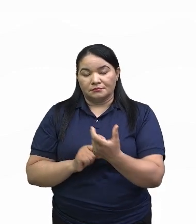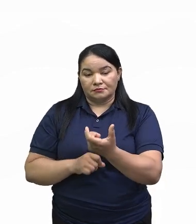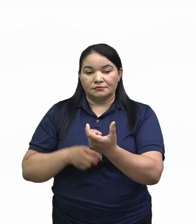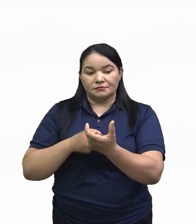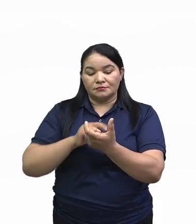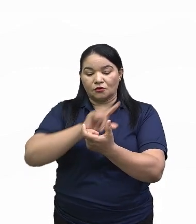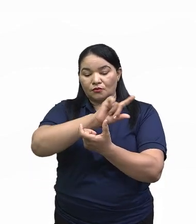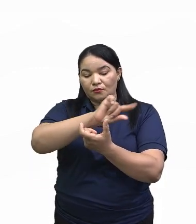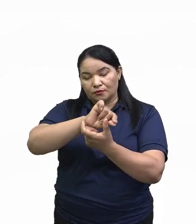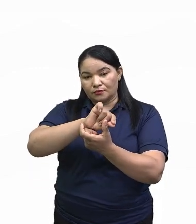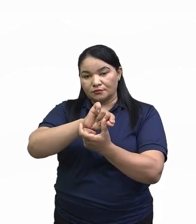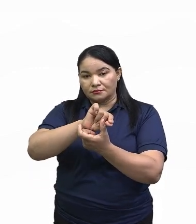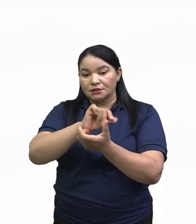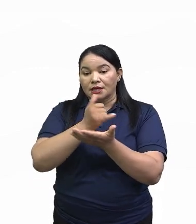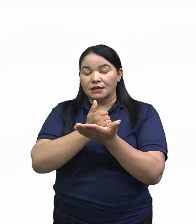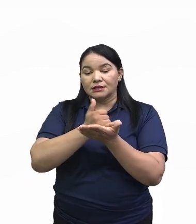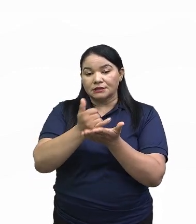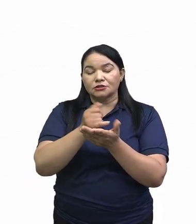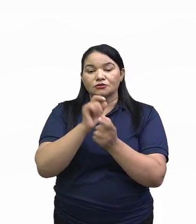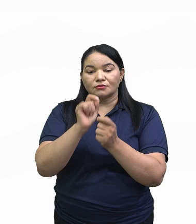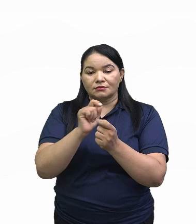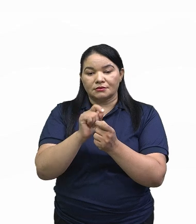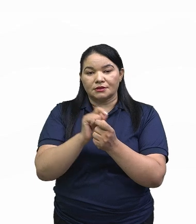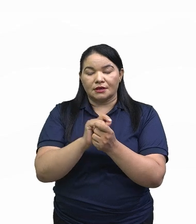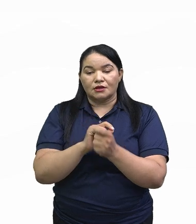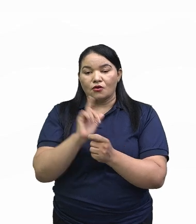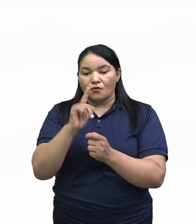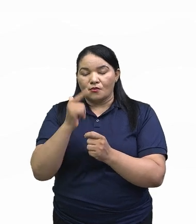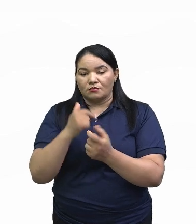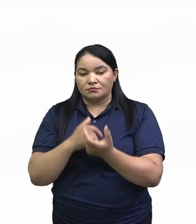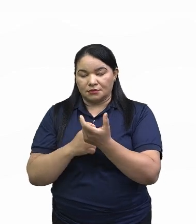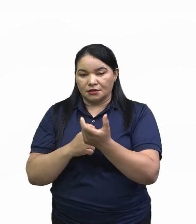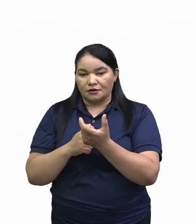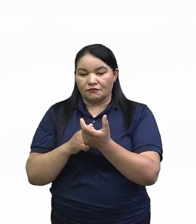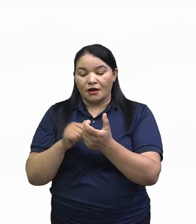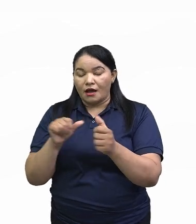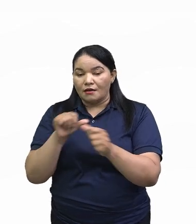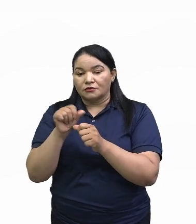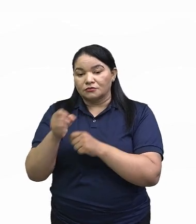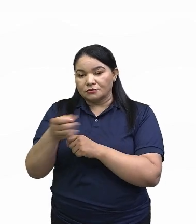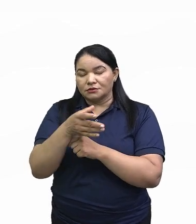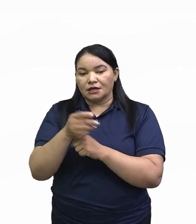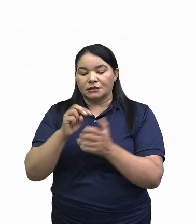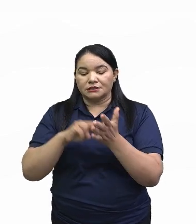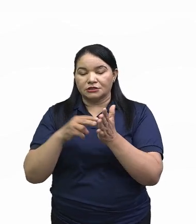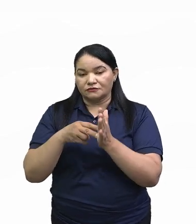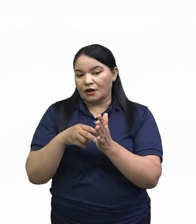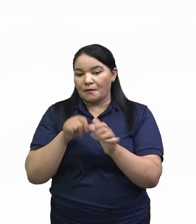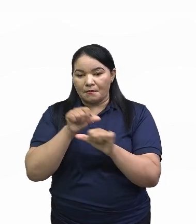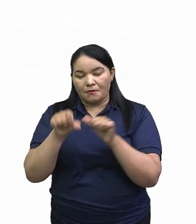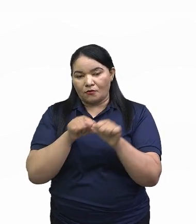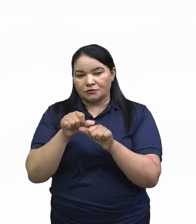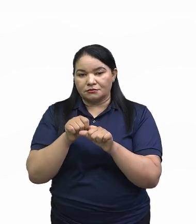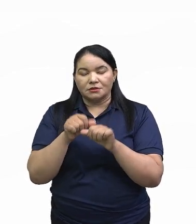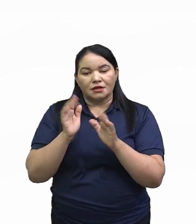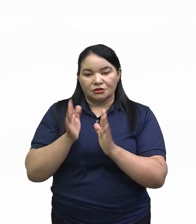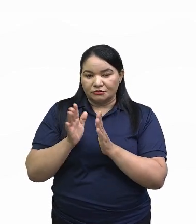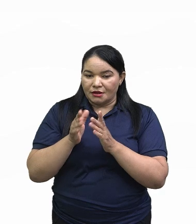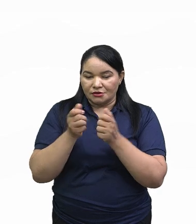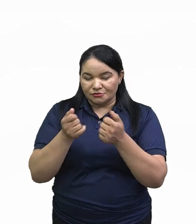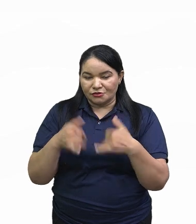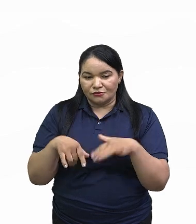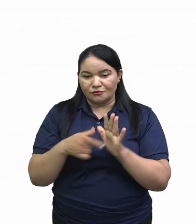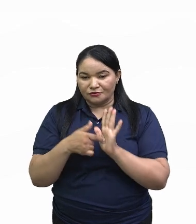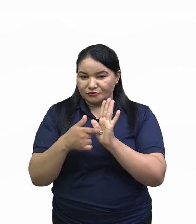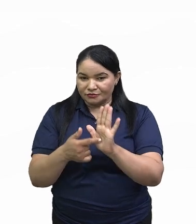ao início de uma palavra para formar outra, modificando o seu significado. E foi o que eu já mostrei para vocês.